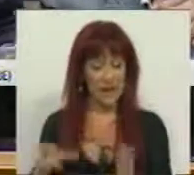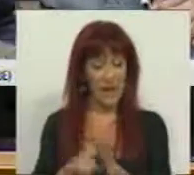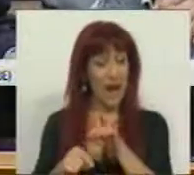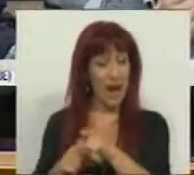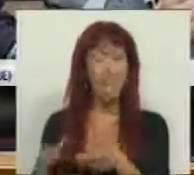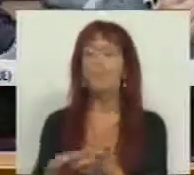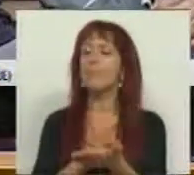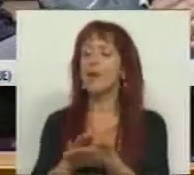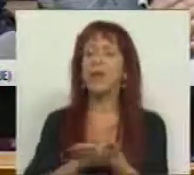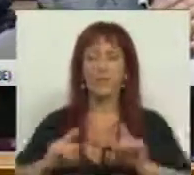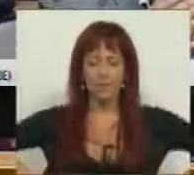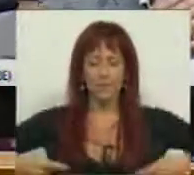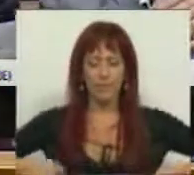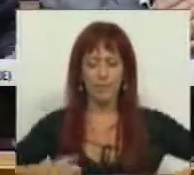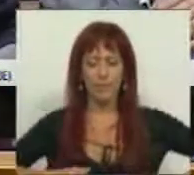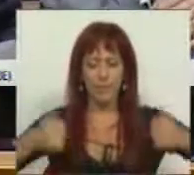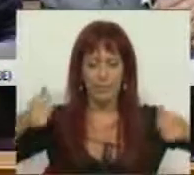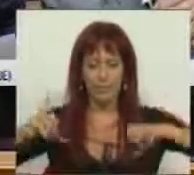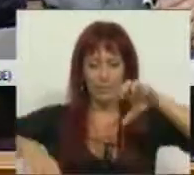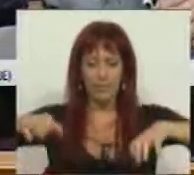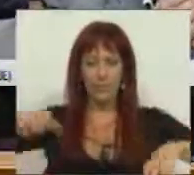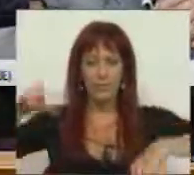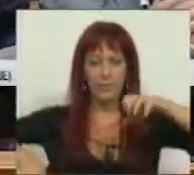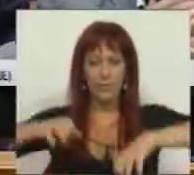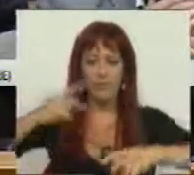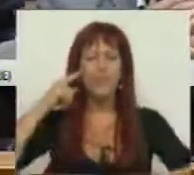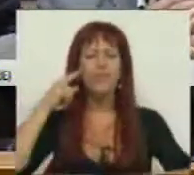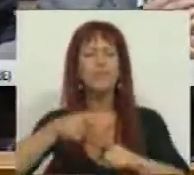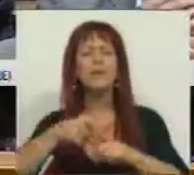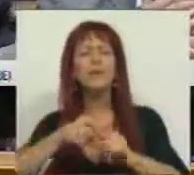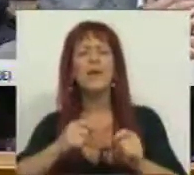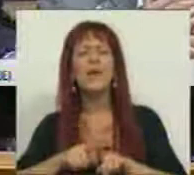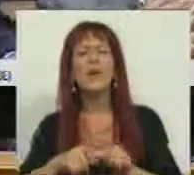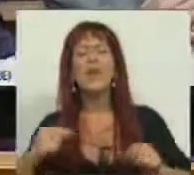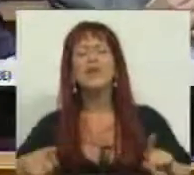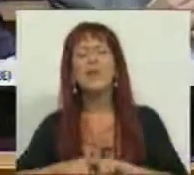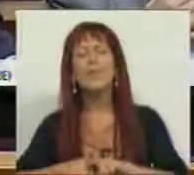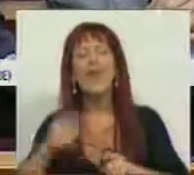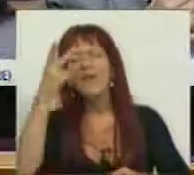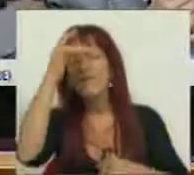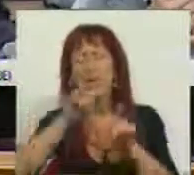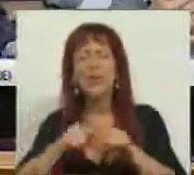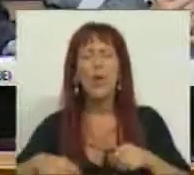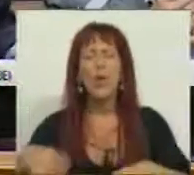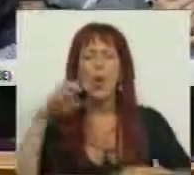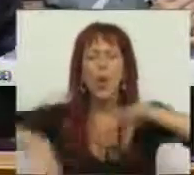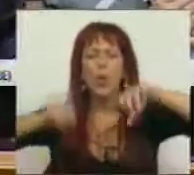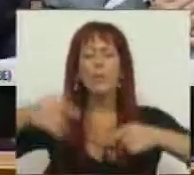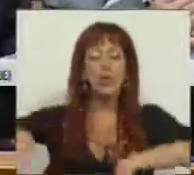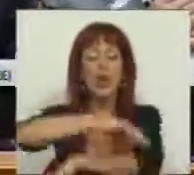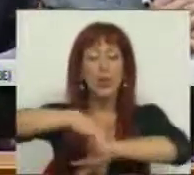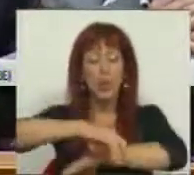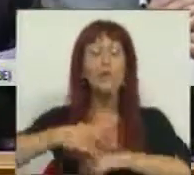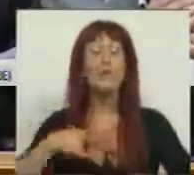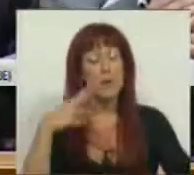decreto-lei baseia a reabilitação urbana numa visão urbanística ou arquitetónica. Simplesmente, e é